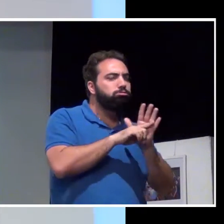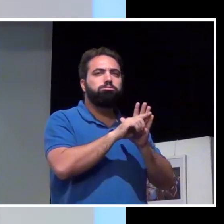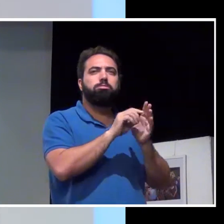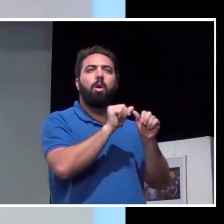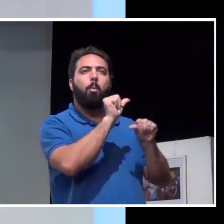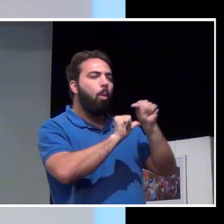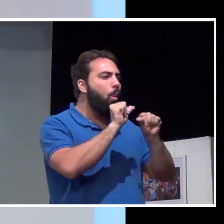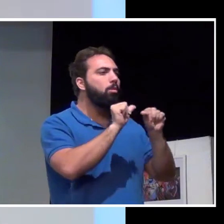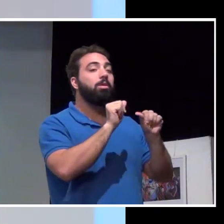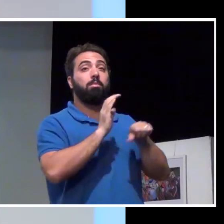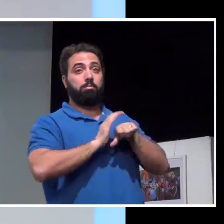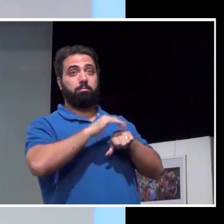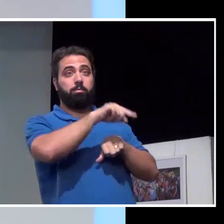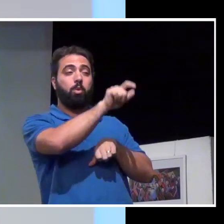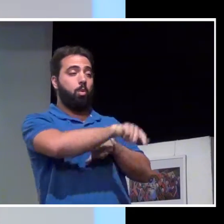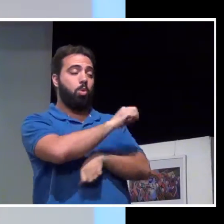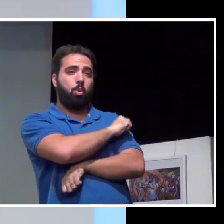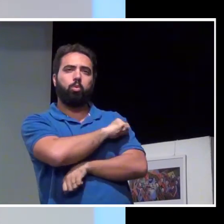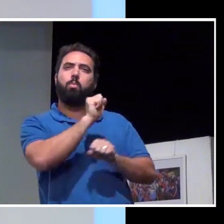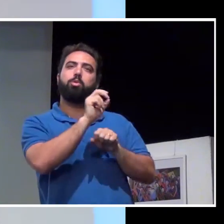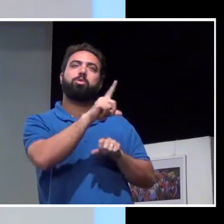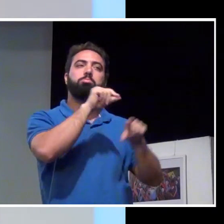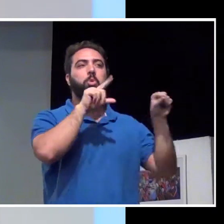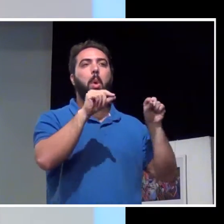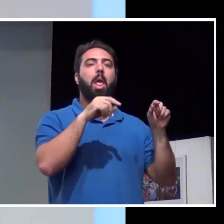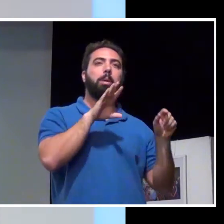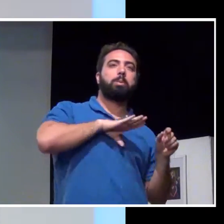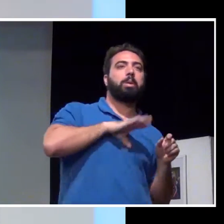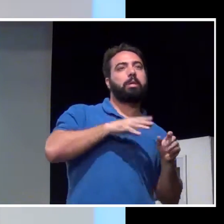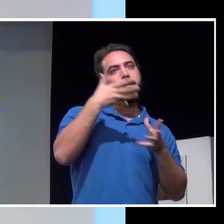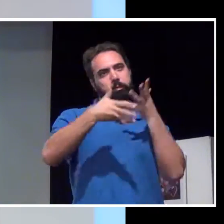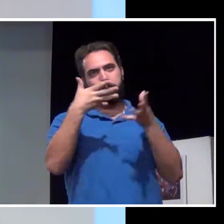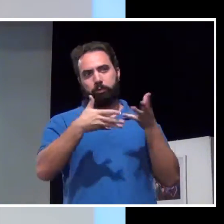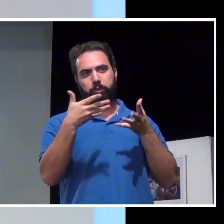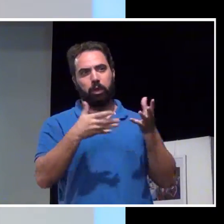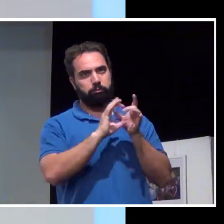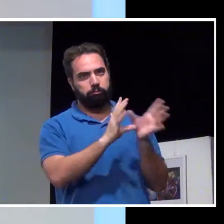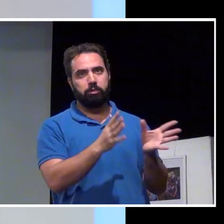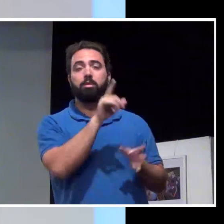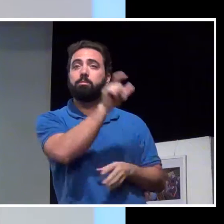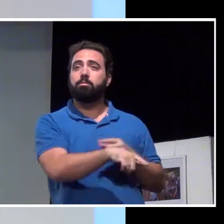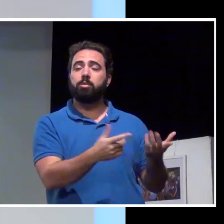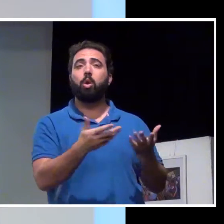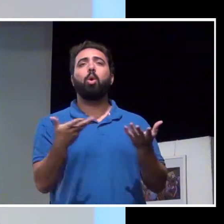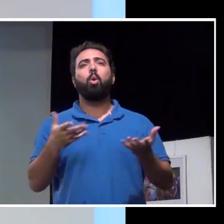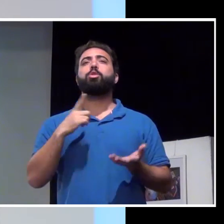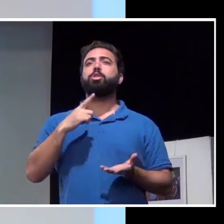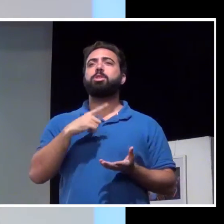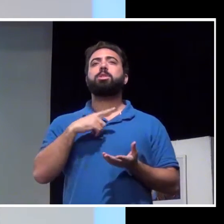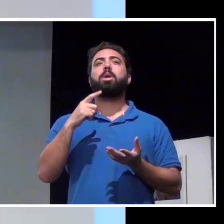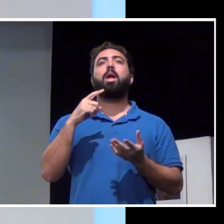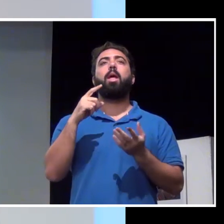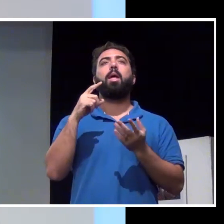que ter a possibilidade de escolher se quer em língua de sinais ou português. E já temos aqui monografias que têm